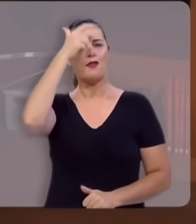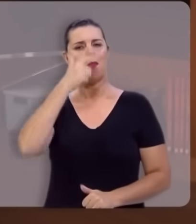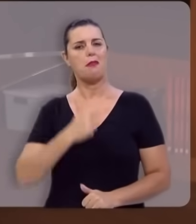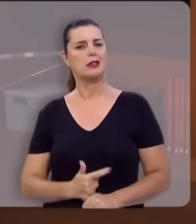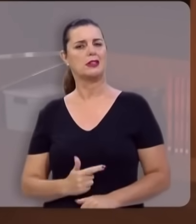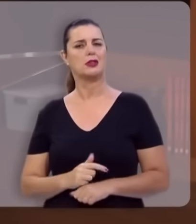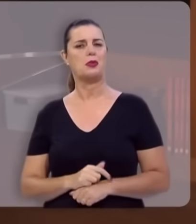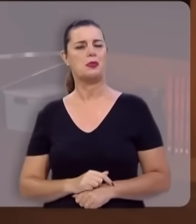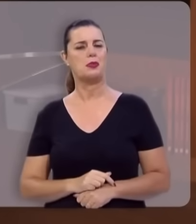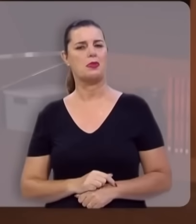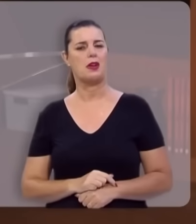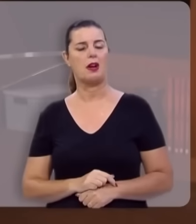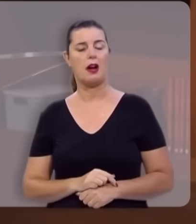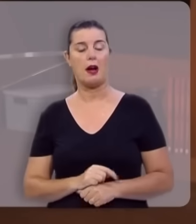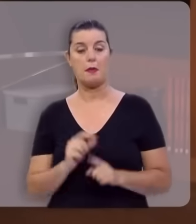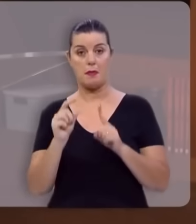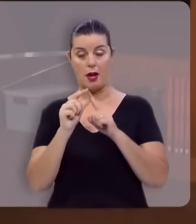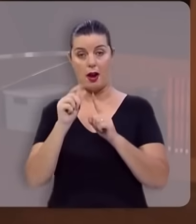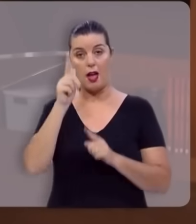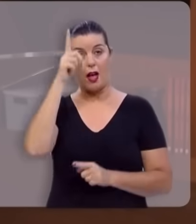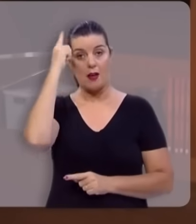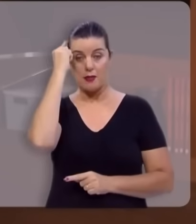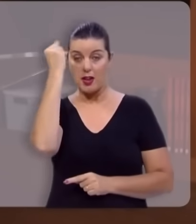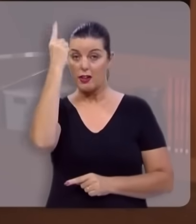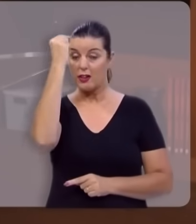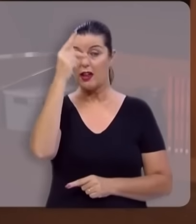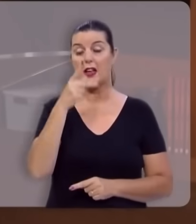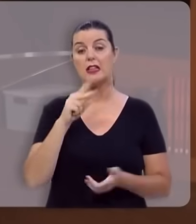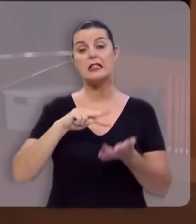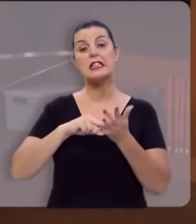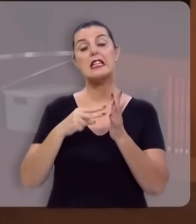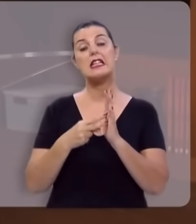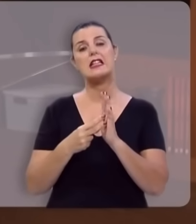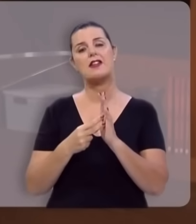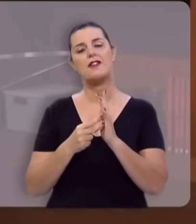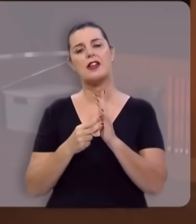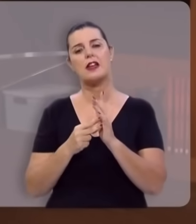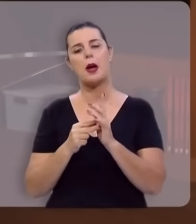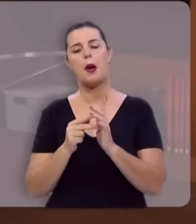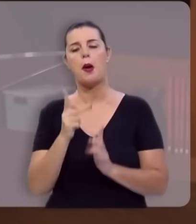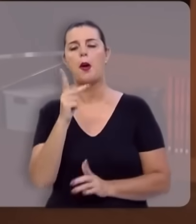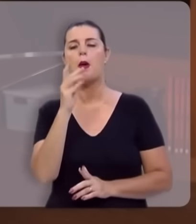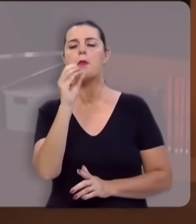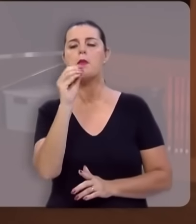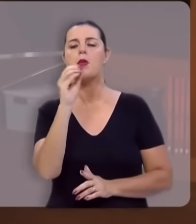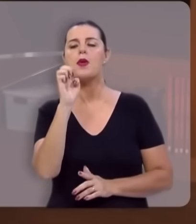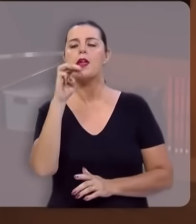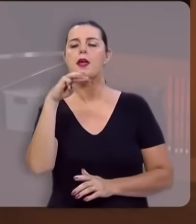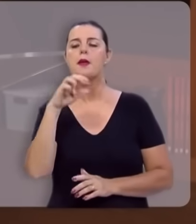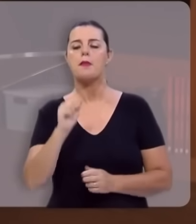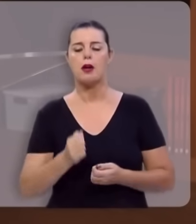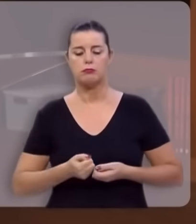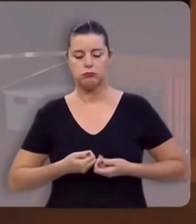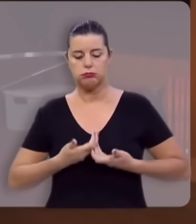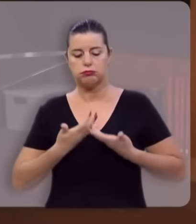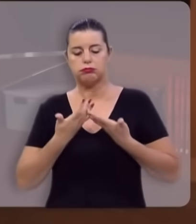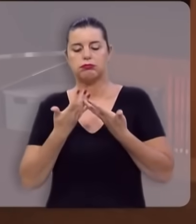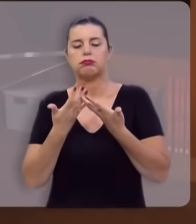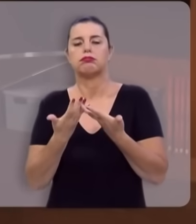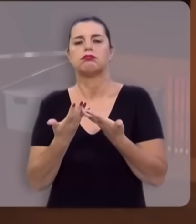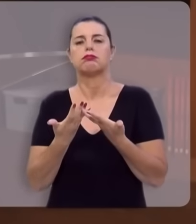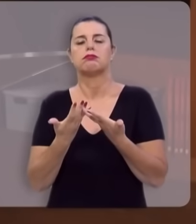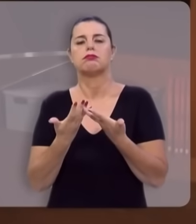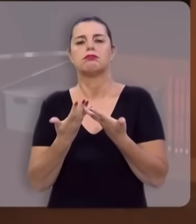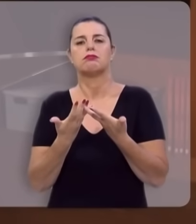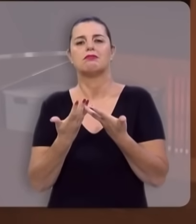A palavra grega aí, feitura, é a palavra poema, a palavra poiel, de onde vem a